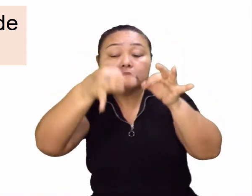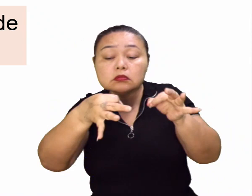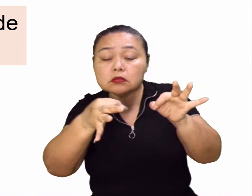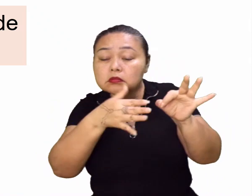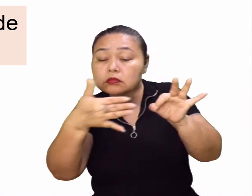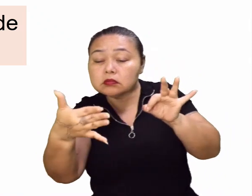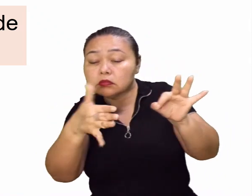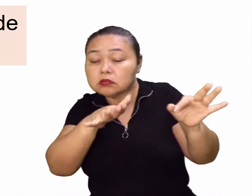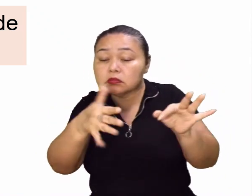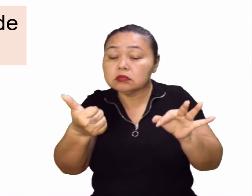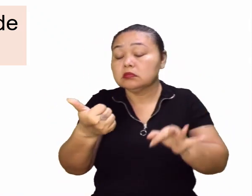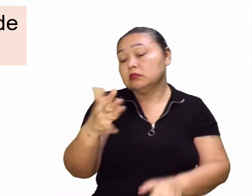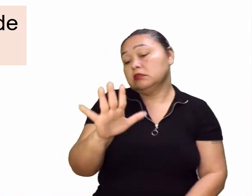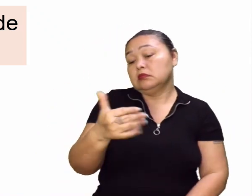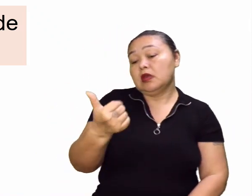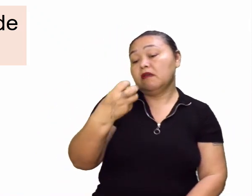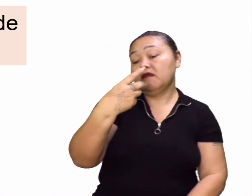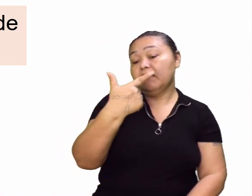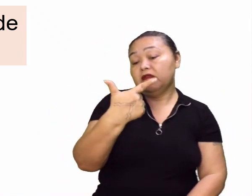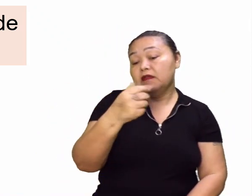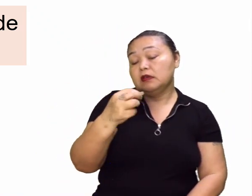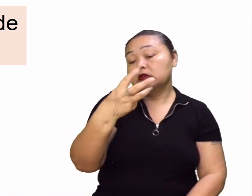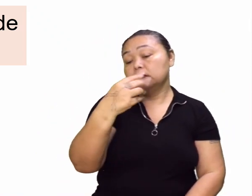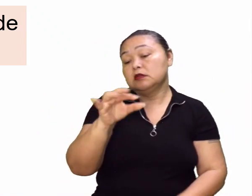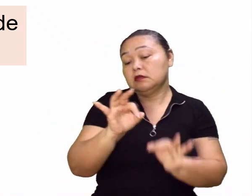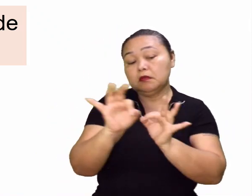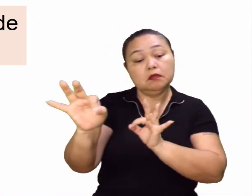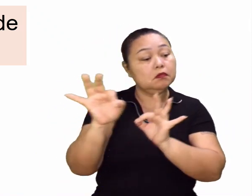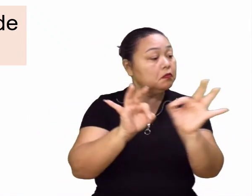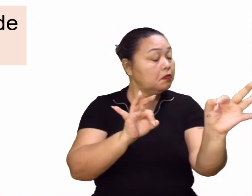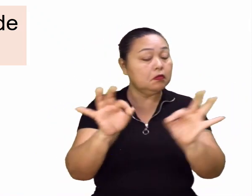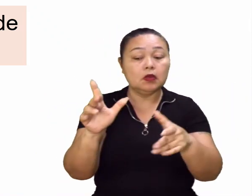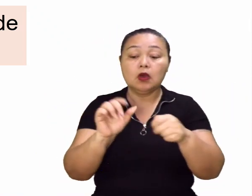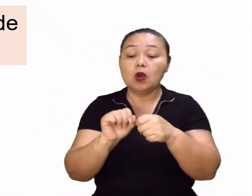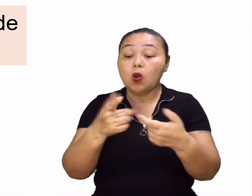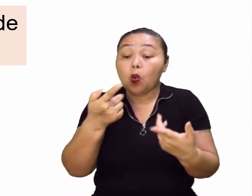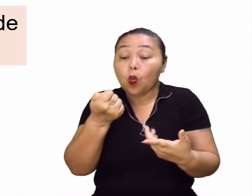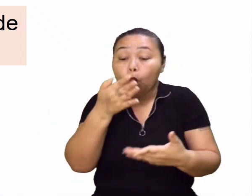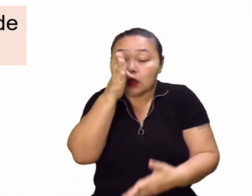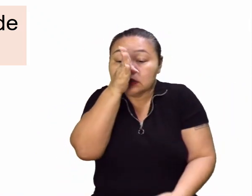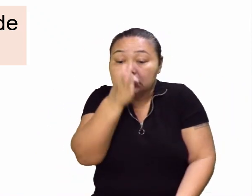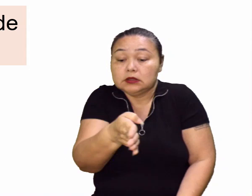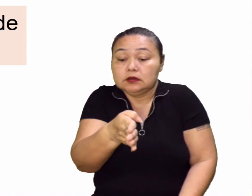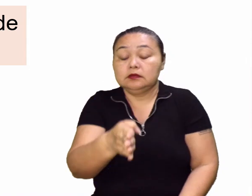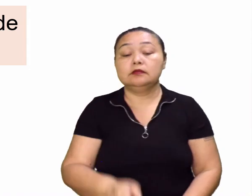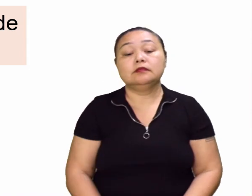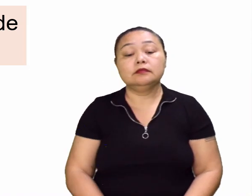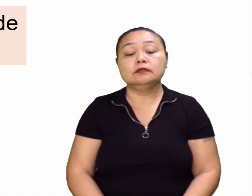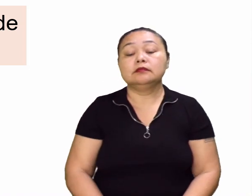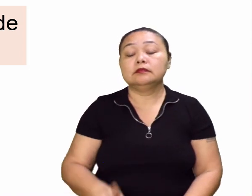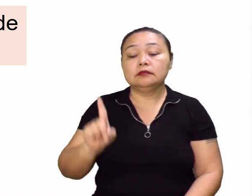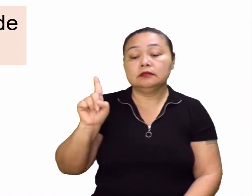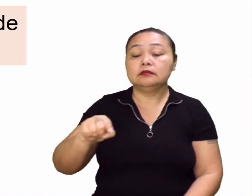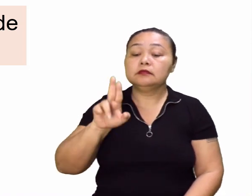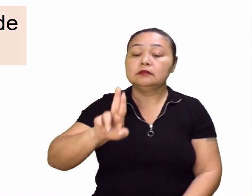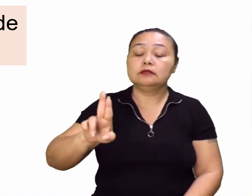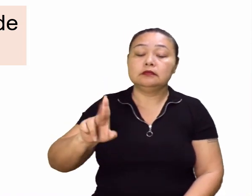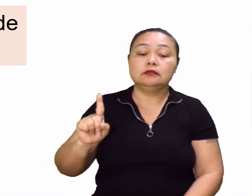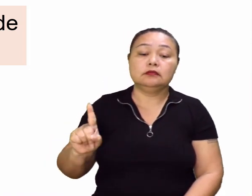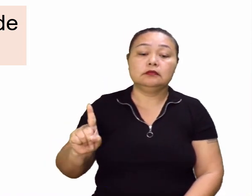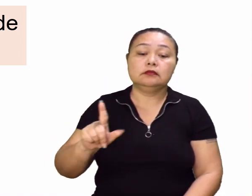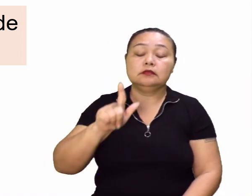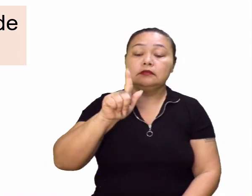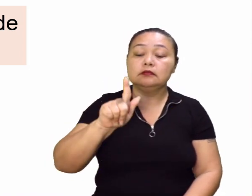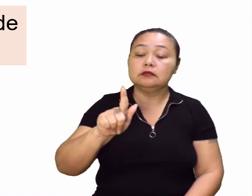de no máximo 20, 30 metros, Rogério. Só. Exatamente. Entendeu? Quase que exato. Muito bem. Então é muito útil